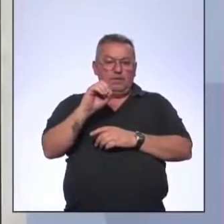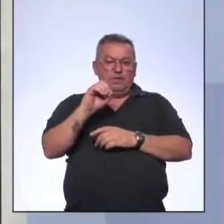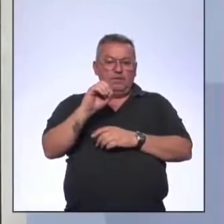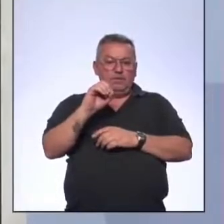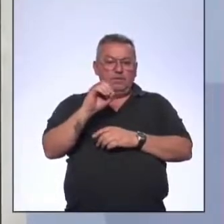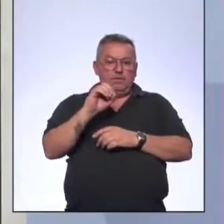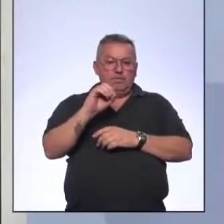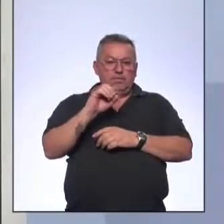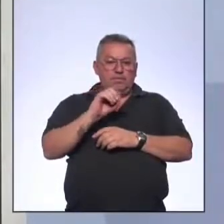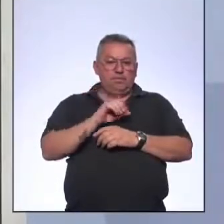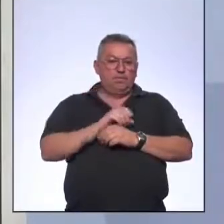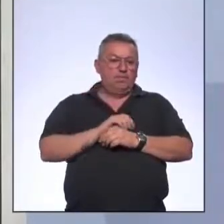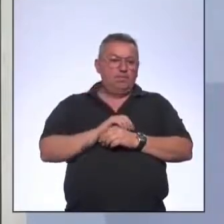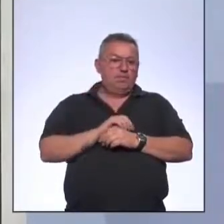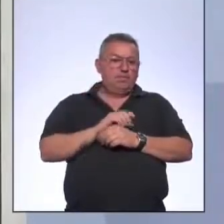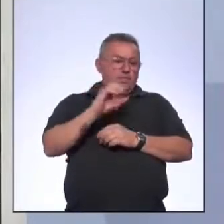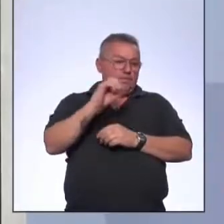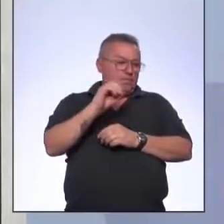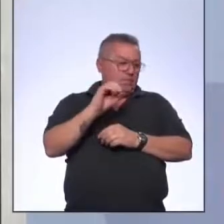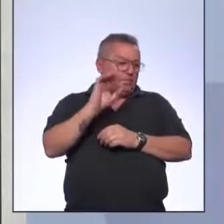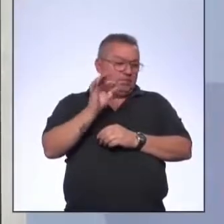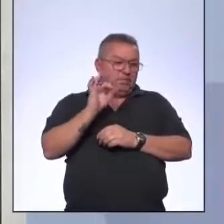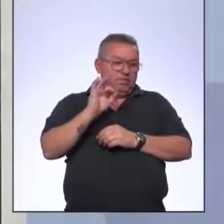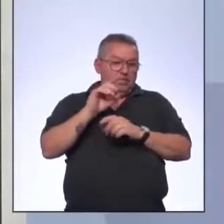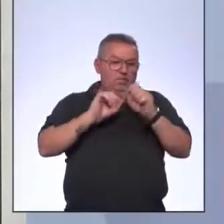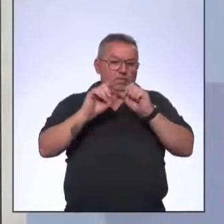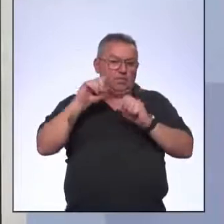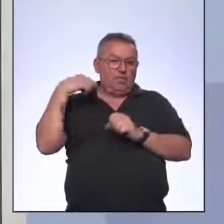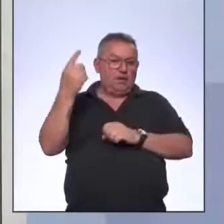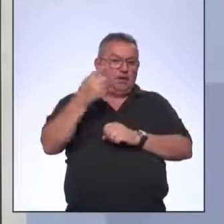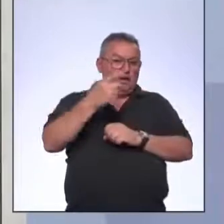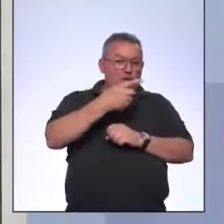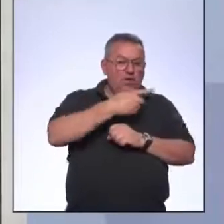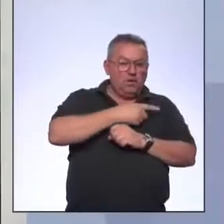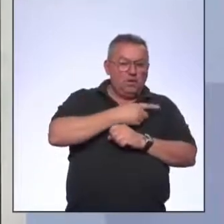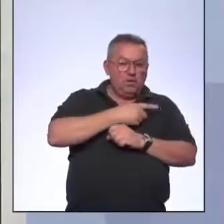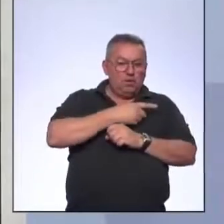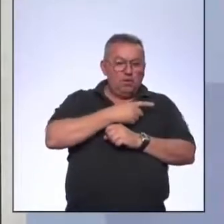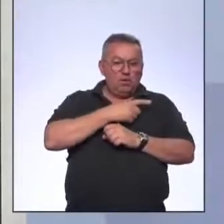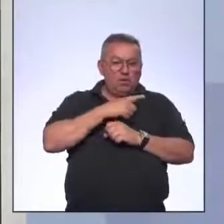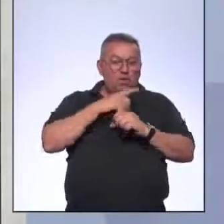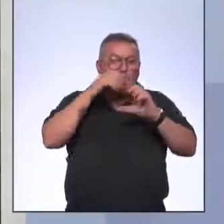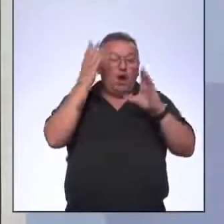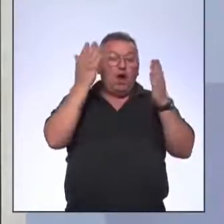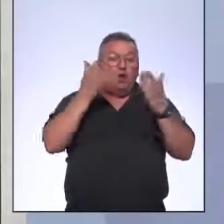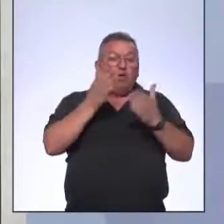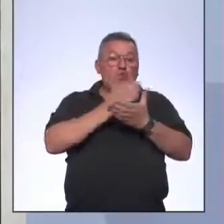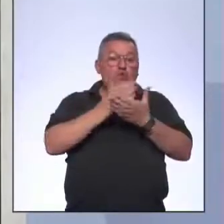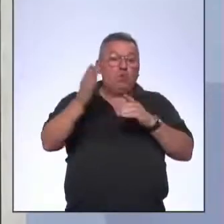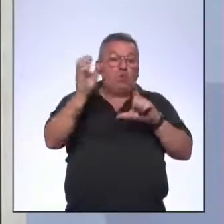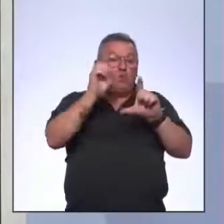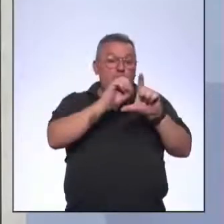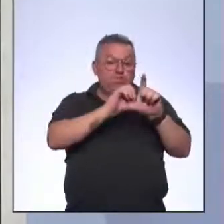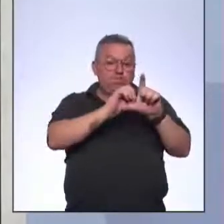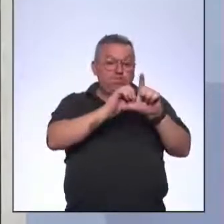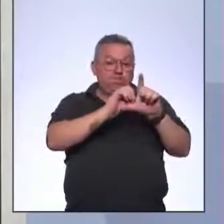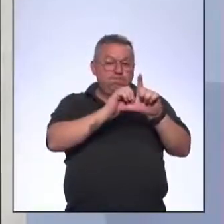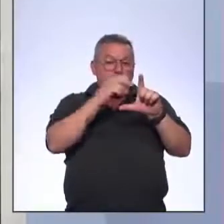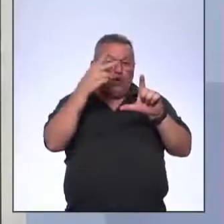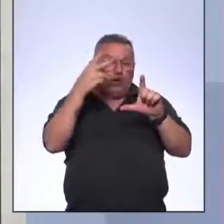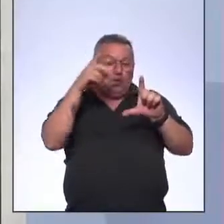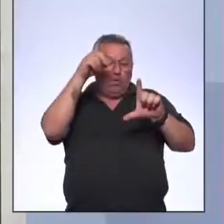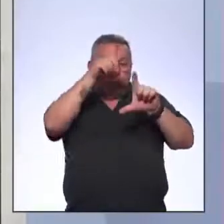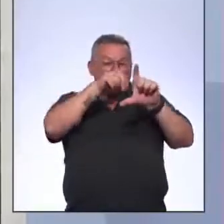x e 0 no Y que é exatamente a nossa origem que aonde os